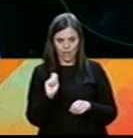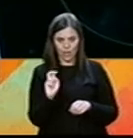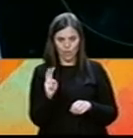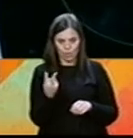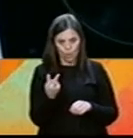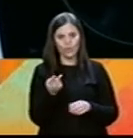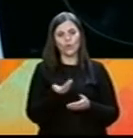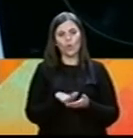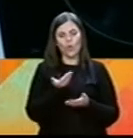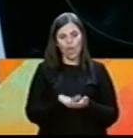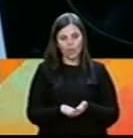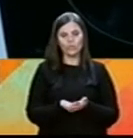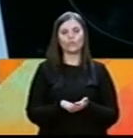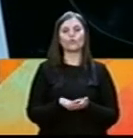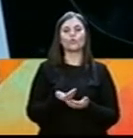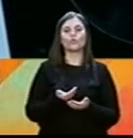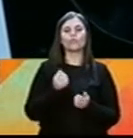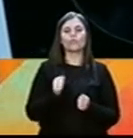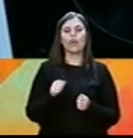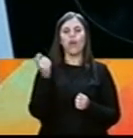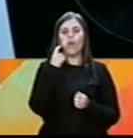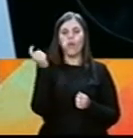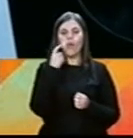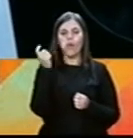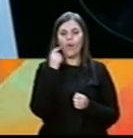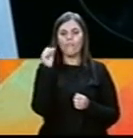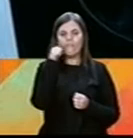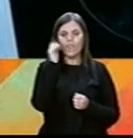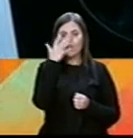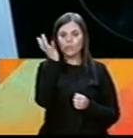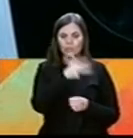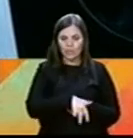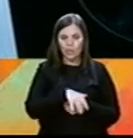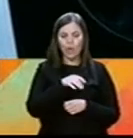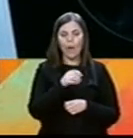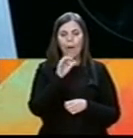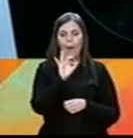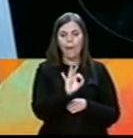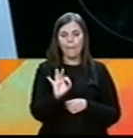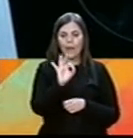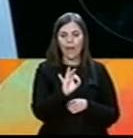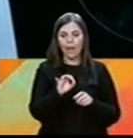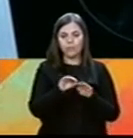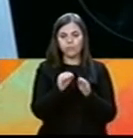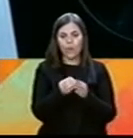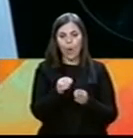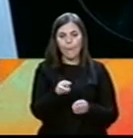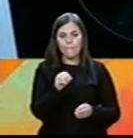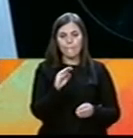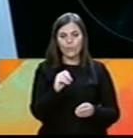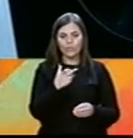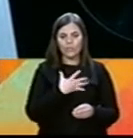amêndoa laminada tostada, 1 colher de chá de mostarda em grão à antiga, sal e pimenta branca